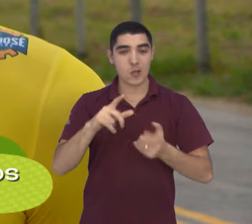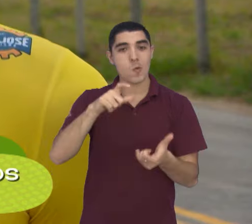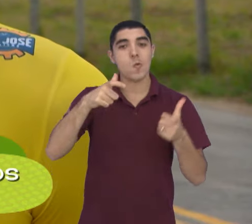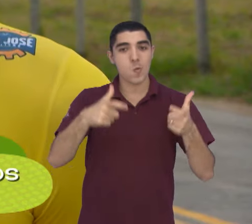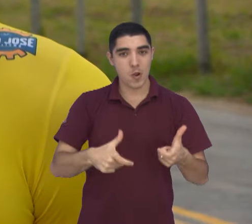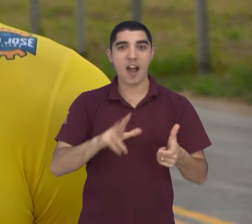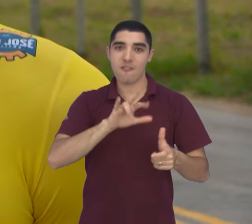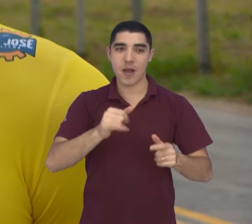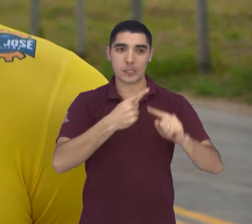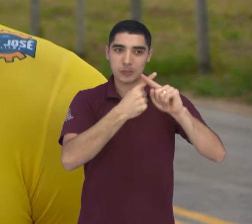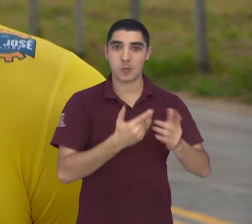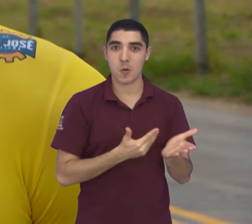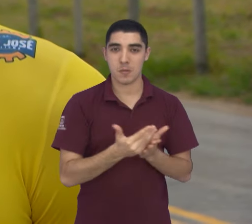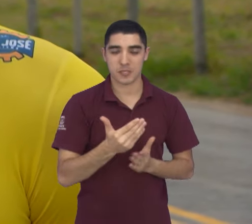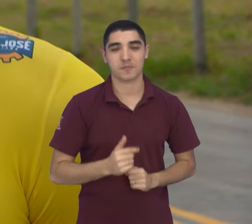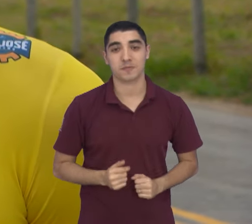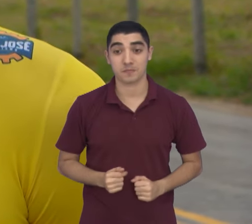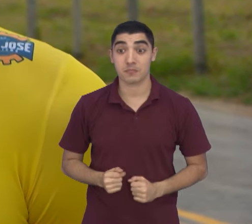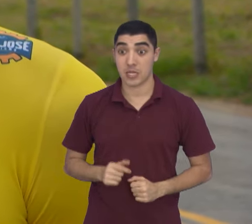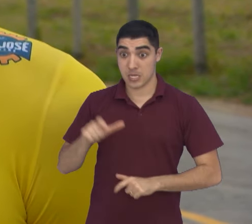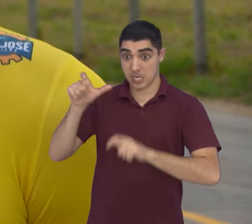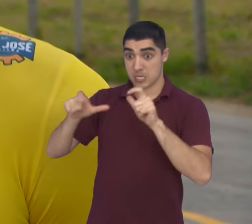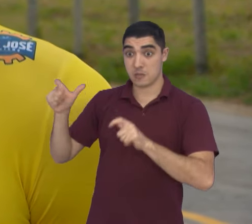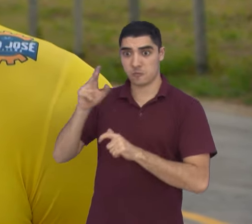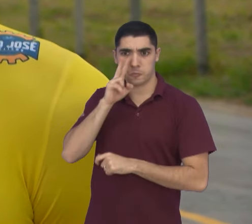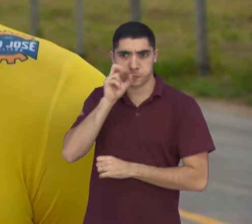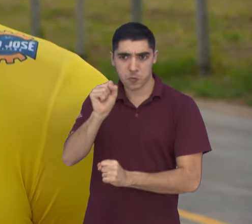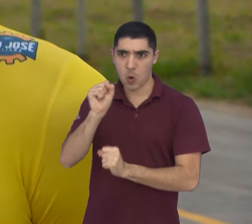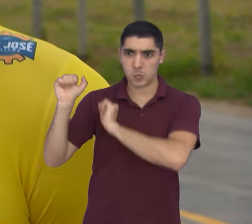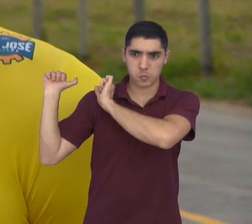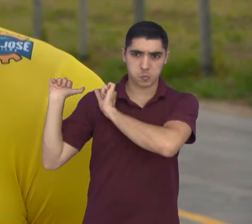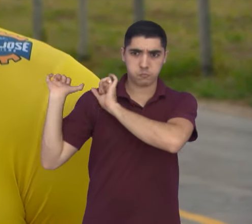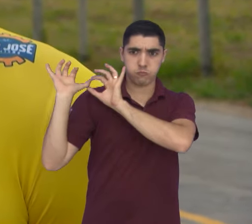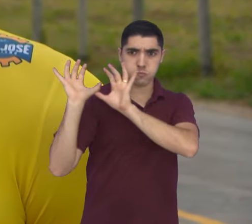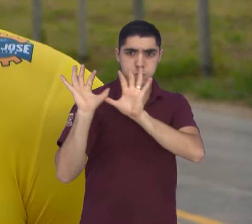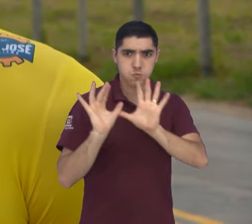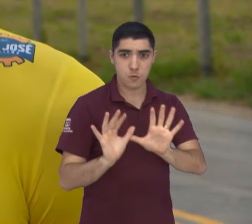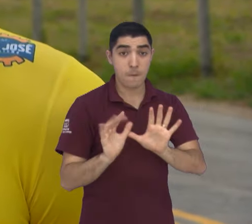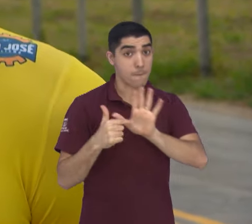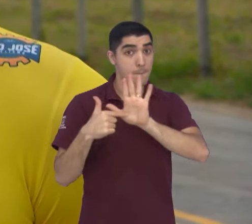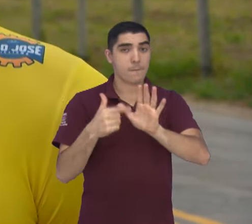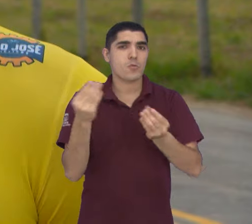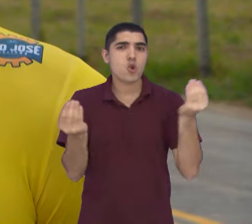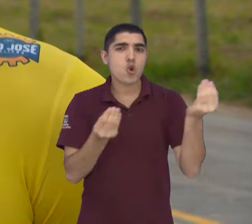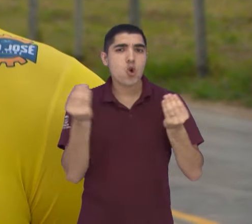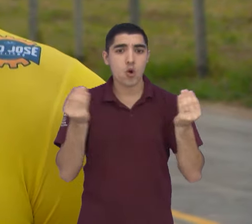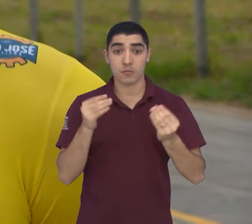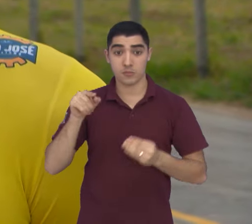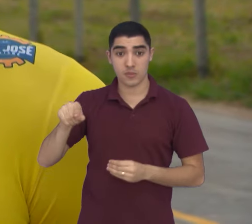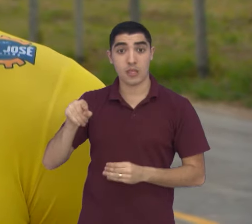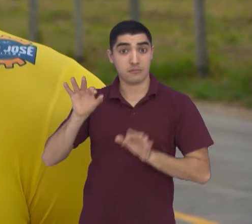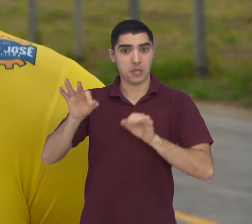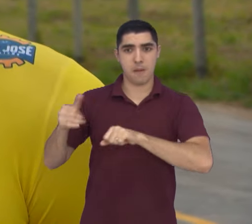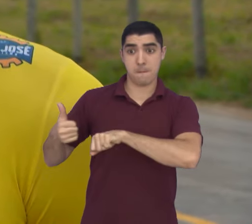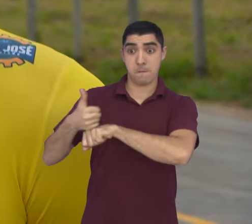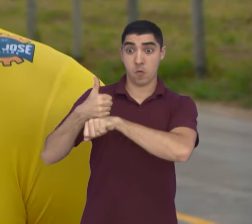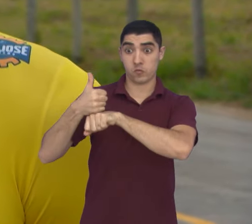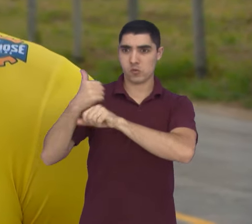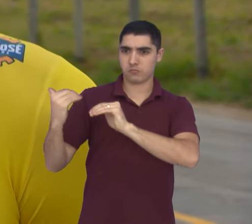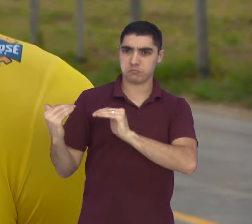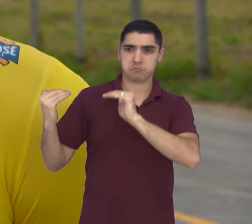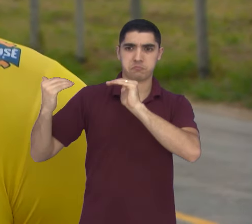São atletas que vão vir muito forte, que vão elevar o nível deles aqui e vão trazer uma realidade de ciclismo muito mais profissional do que o Brasil tem,